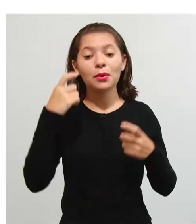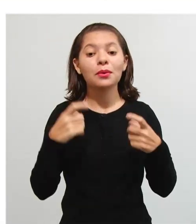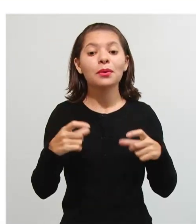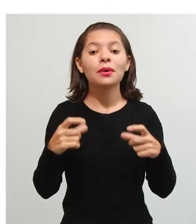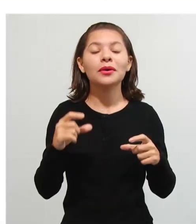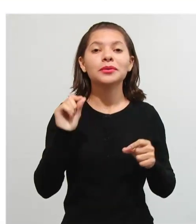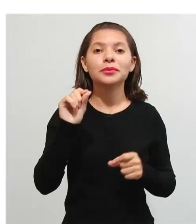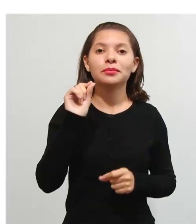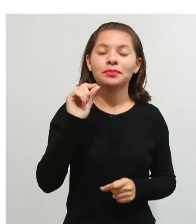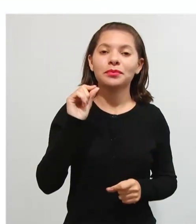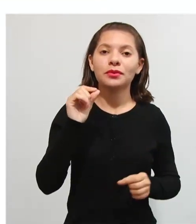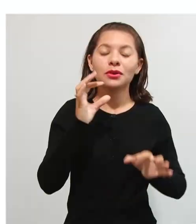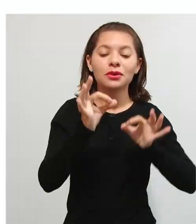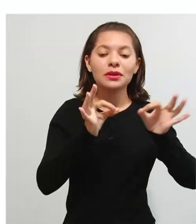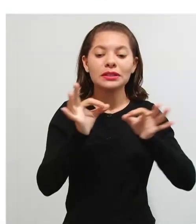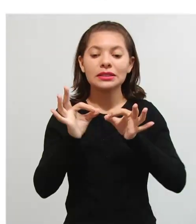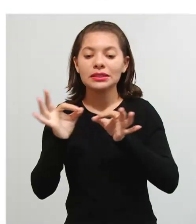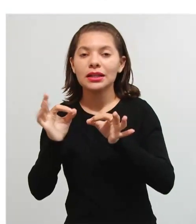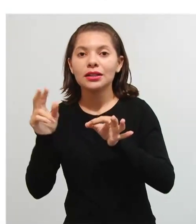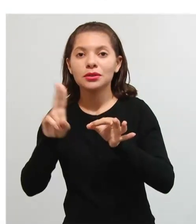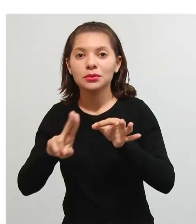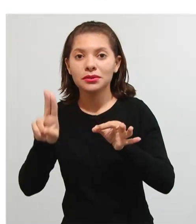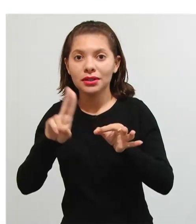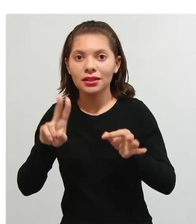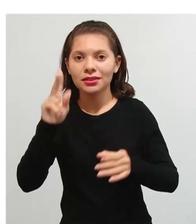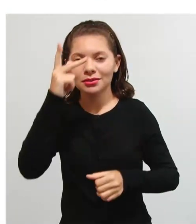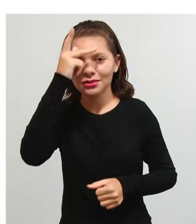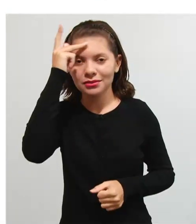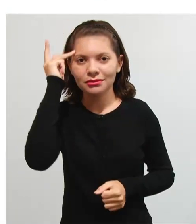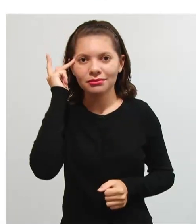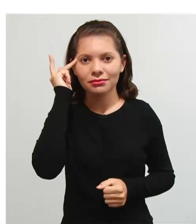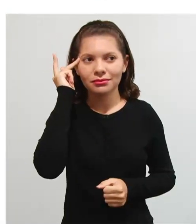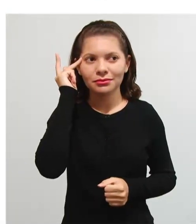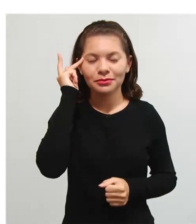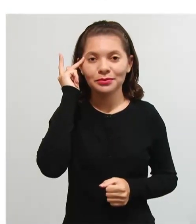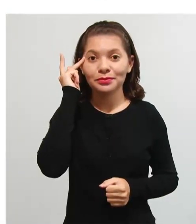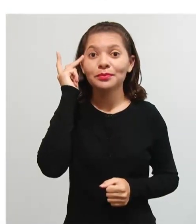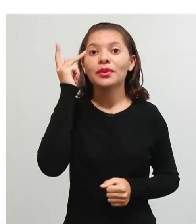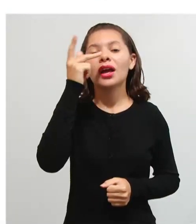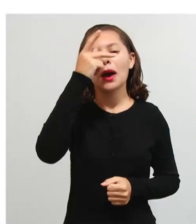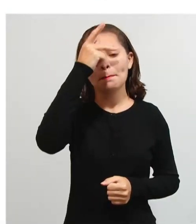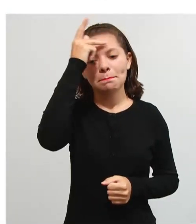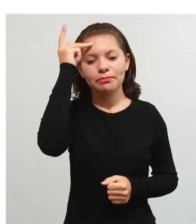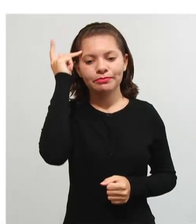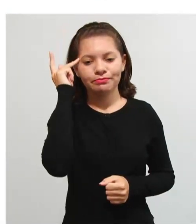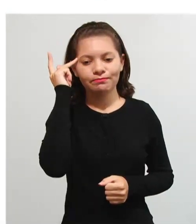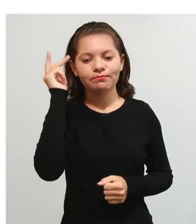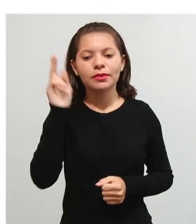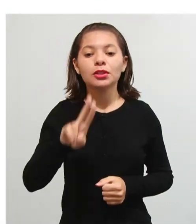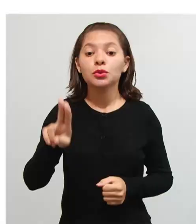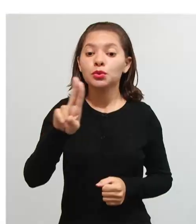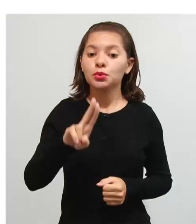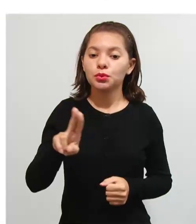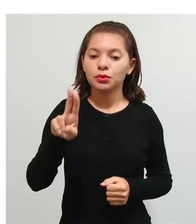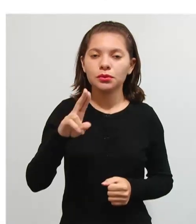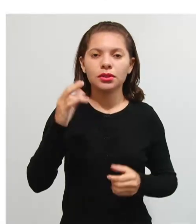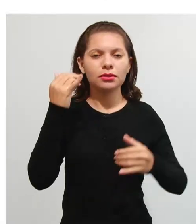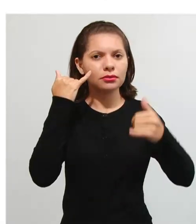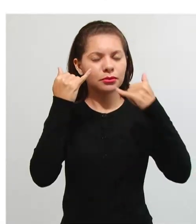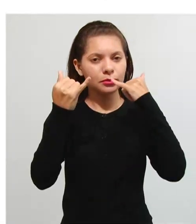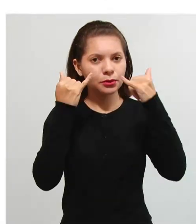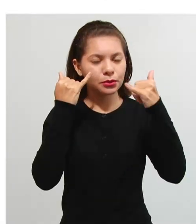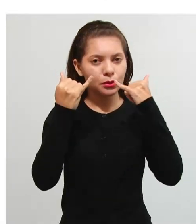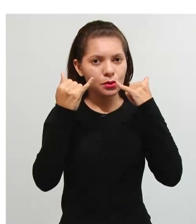ela for organizada e utilizada pelas pessoas. As pessoas que utilizam essas